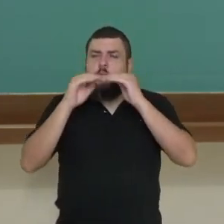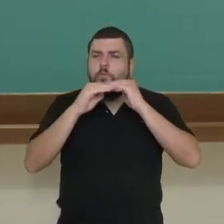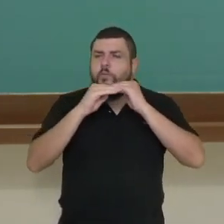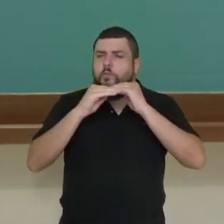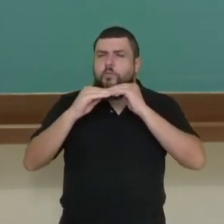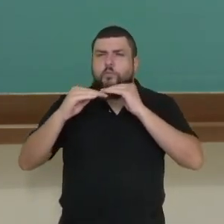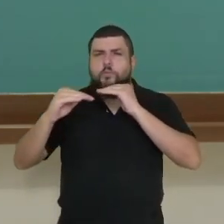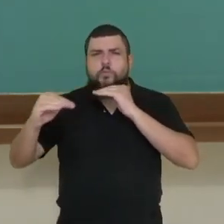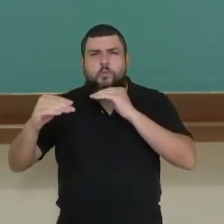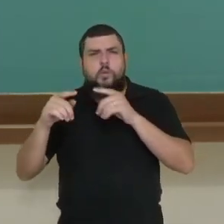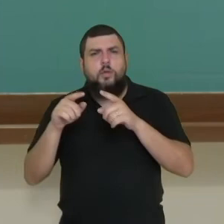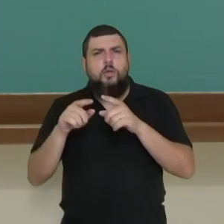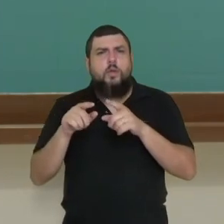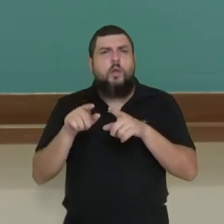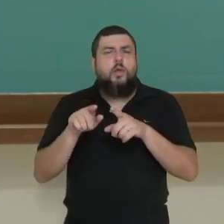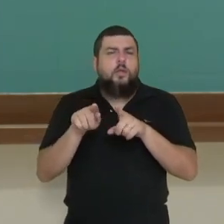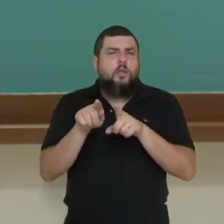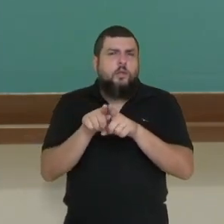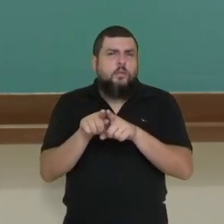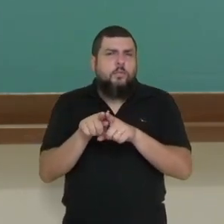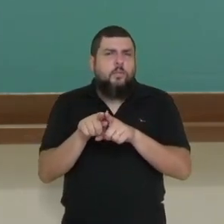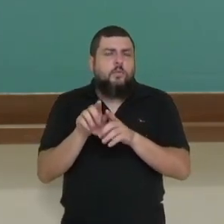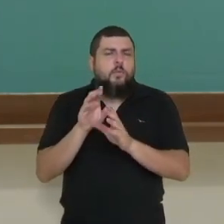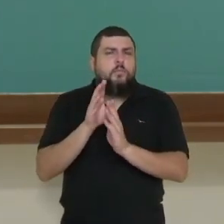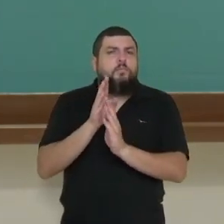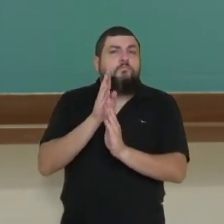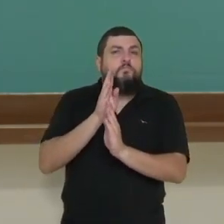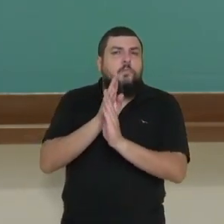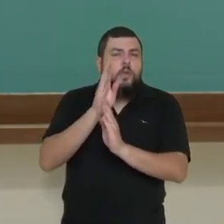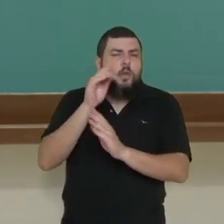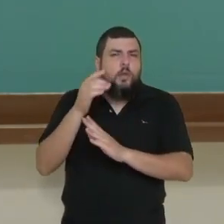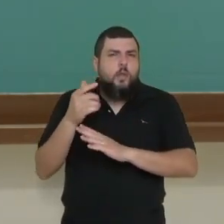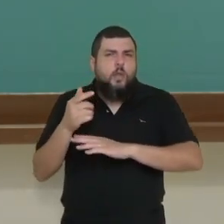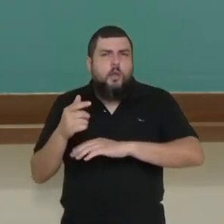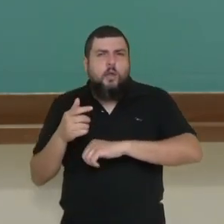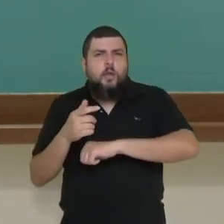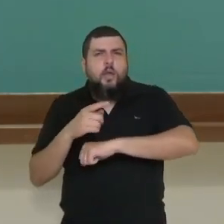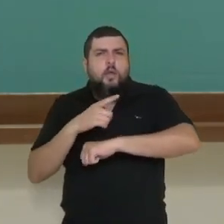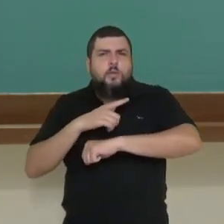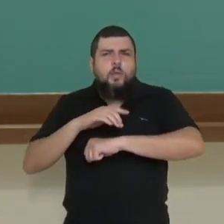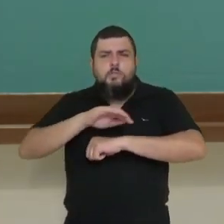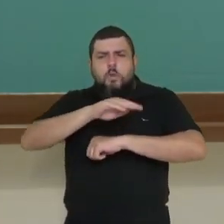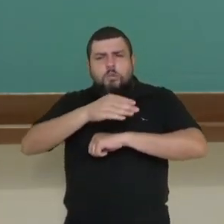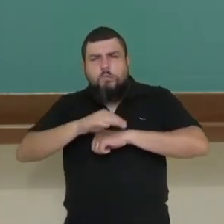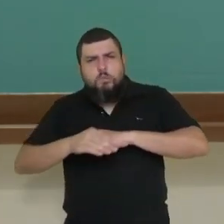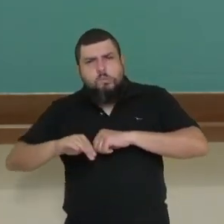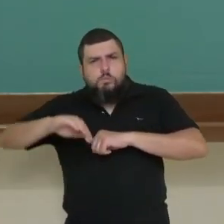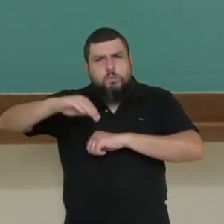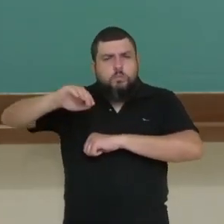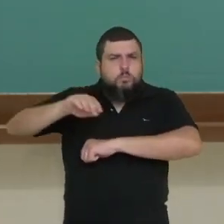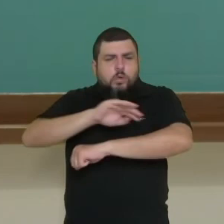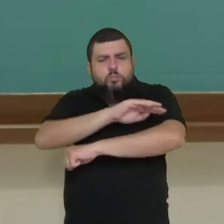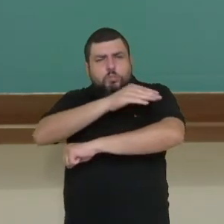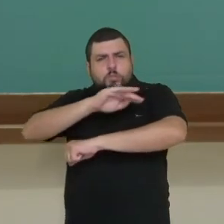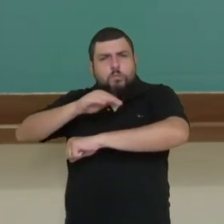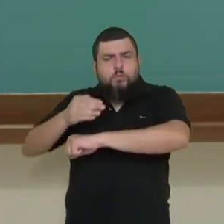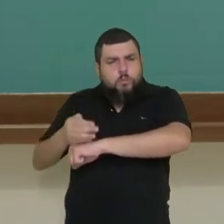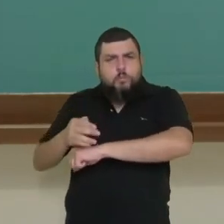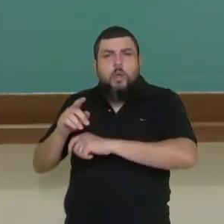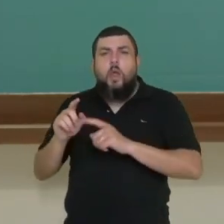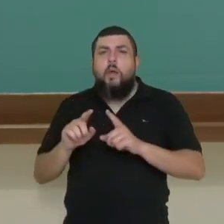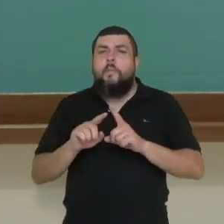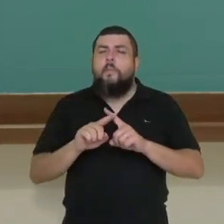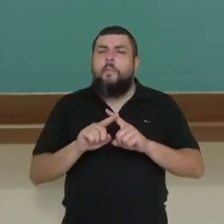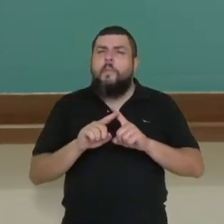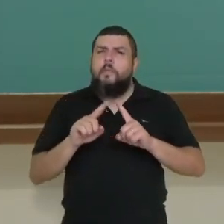necessariamente por causa disso não vai existir outros acidentes geográficos ali, mas pense assim